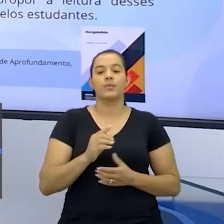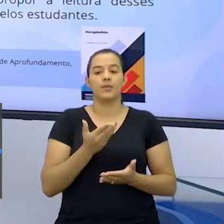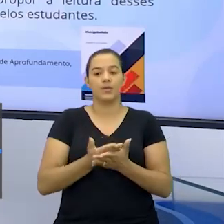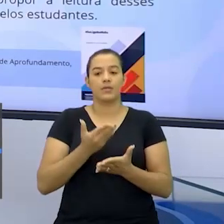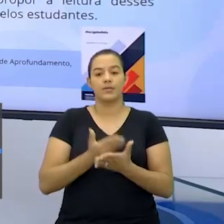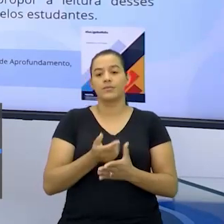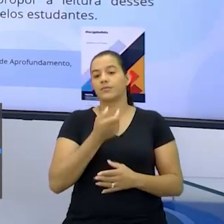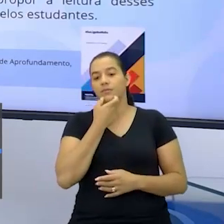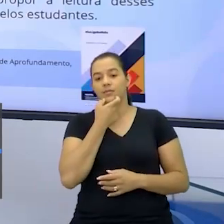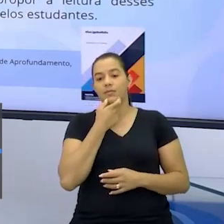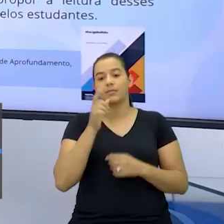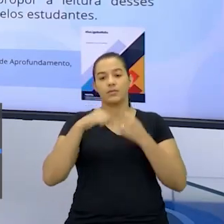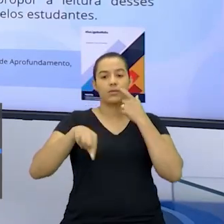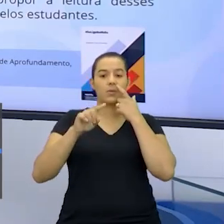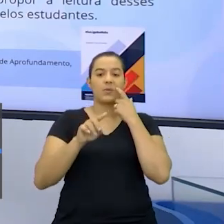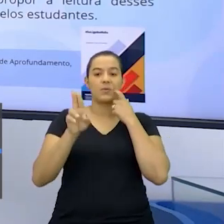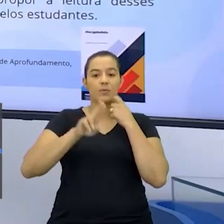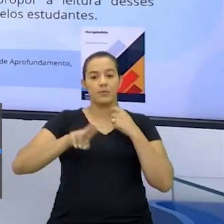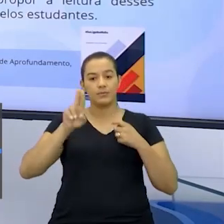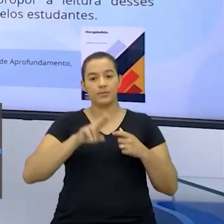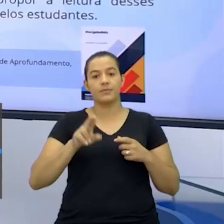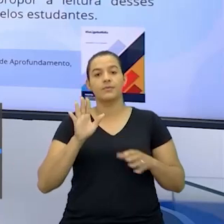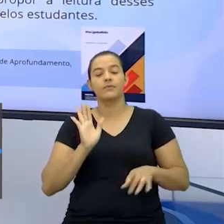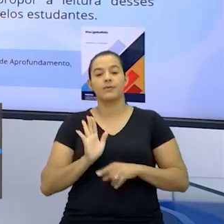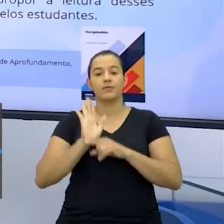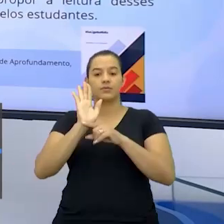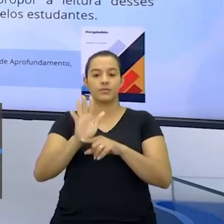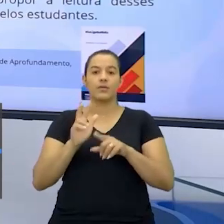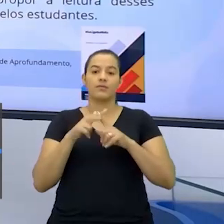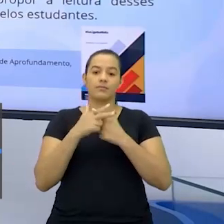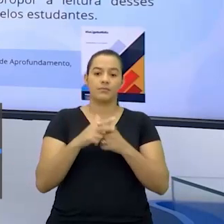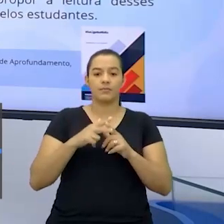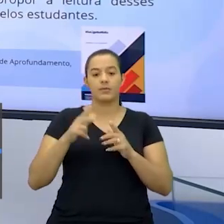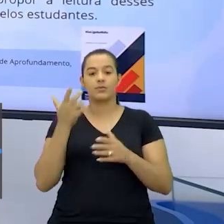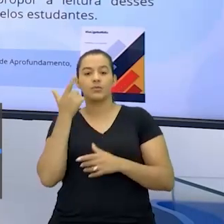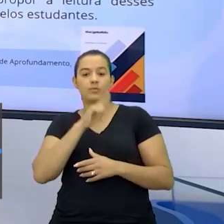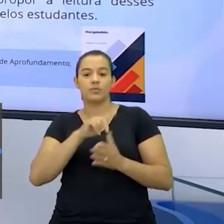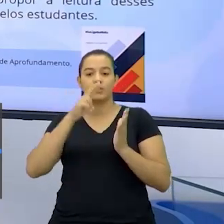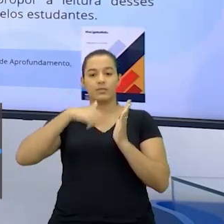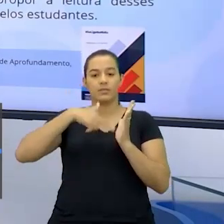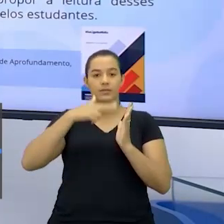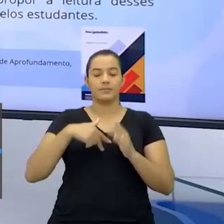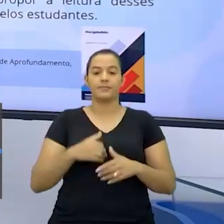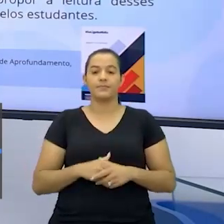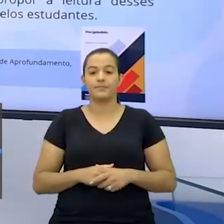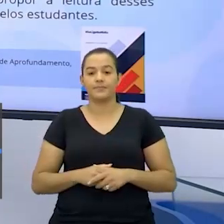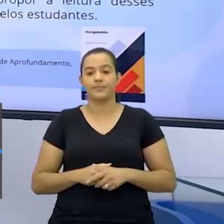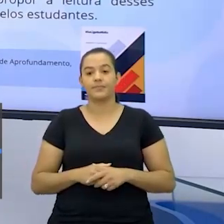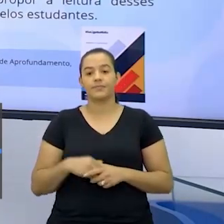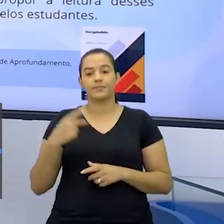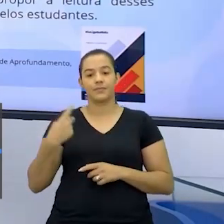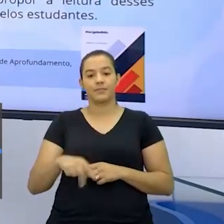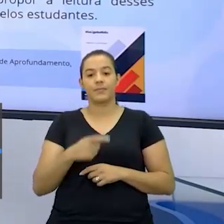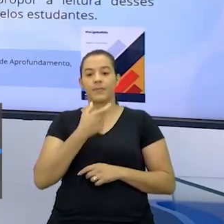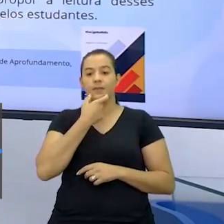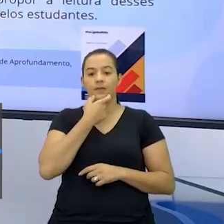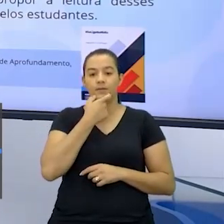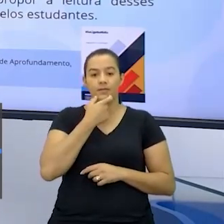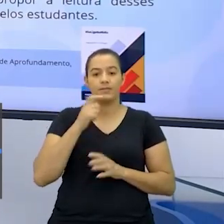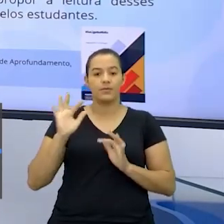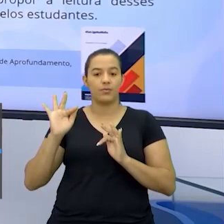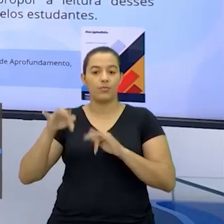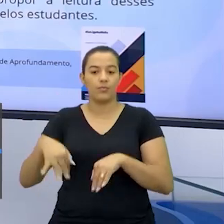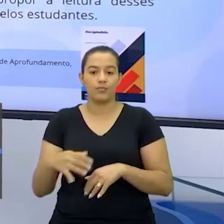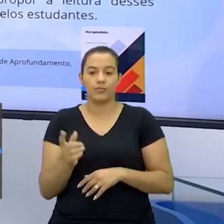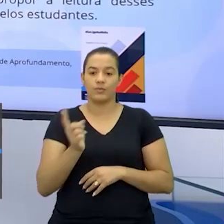aula de inglês. É uma aula onde vai usar o inglês como uma ferramenta para poder ler alguma coisa. Lembre-se, o inglês aqui não é um fim. O